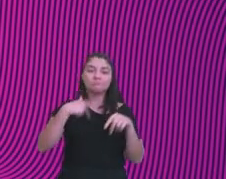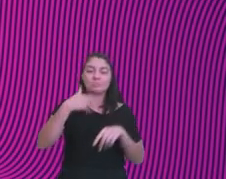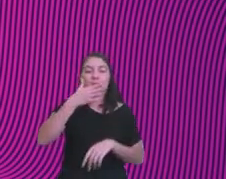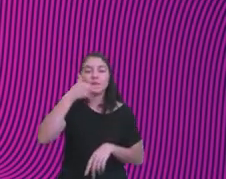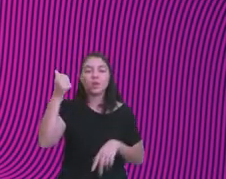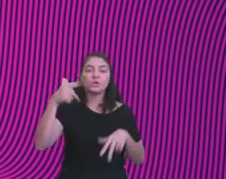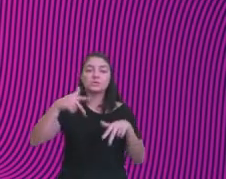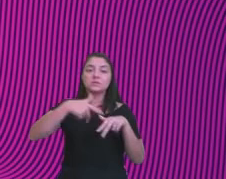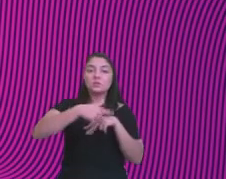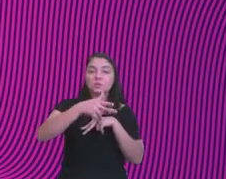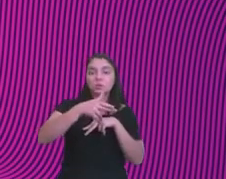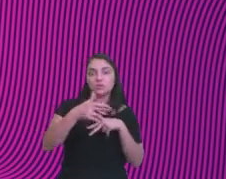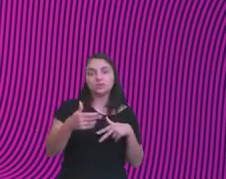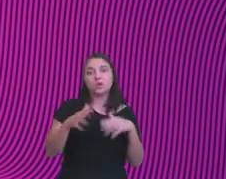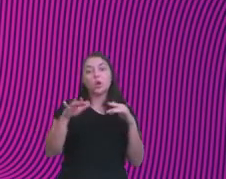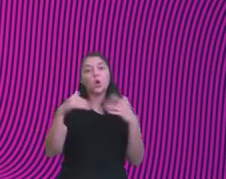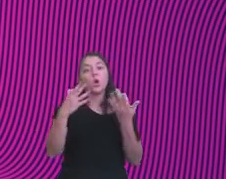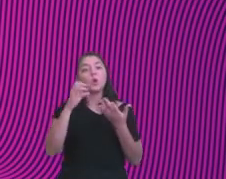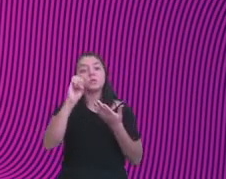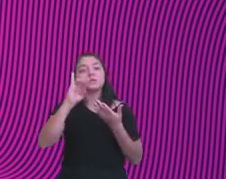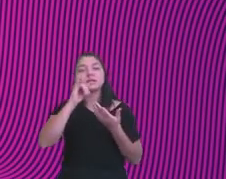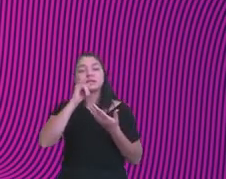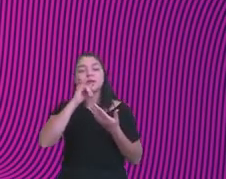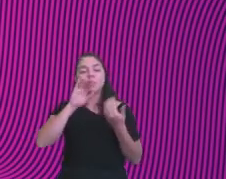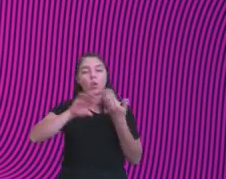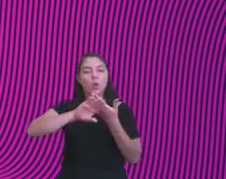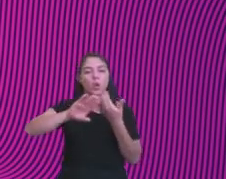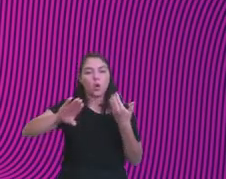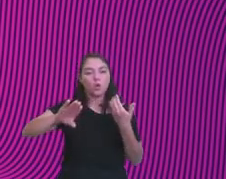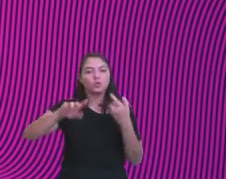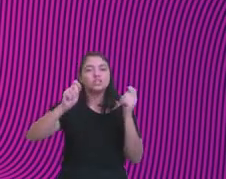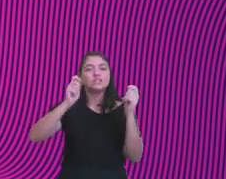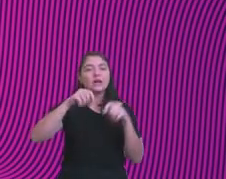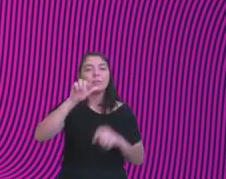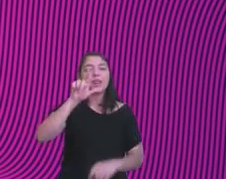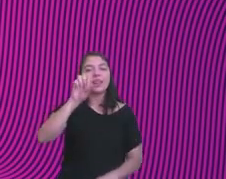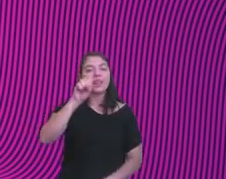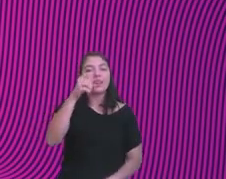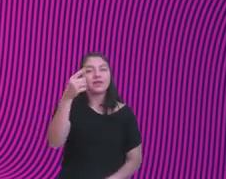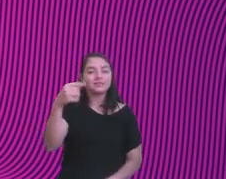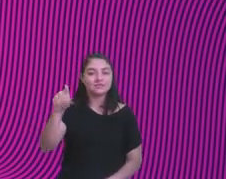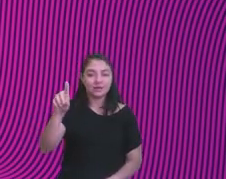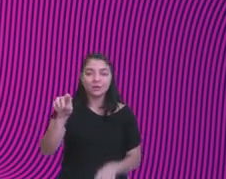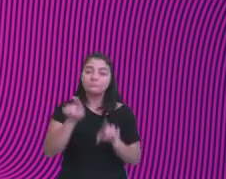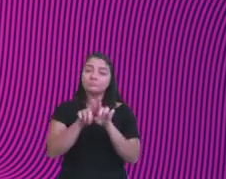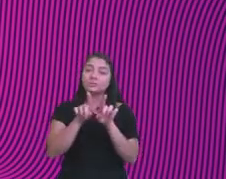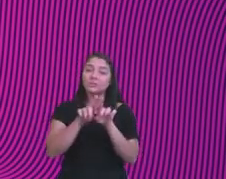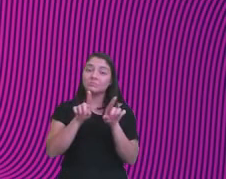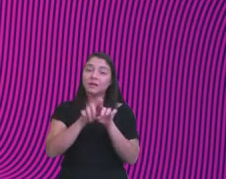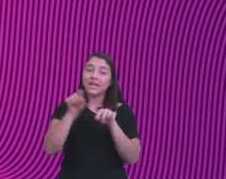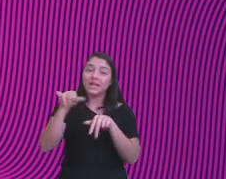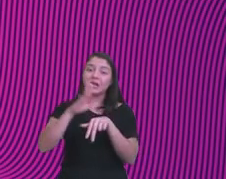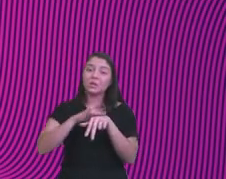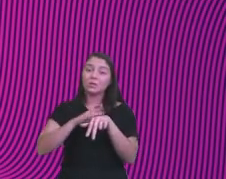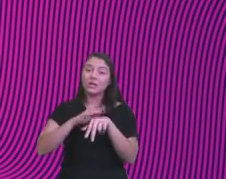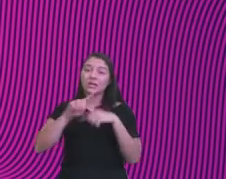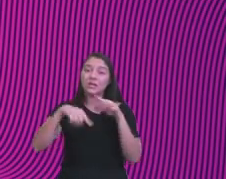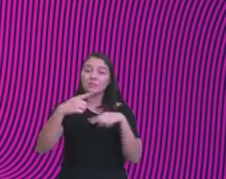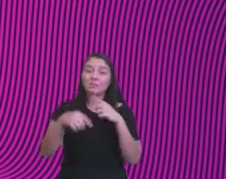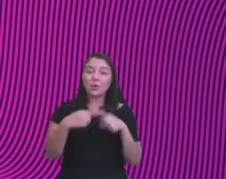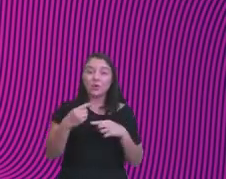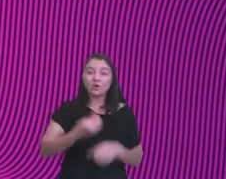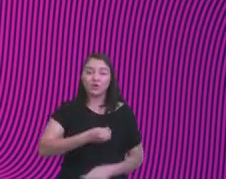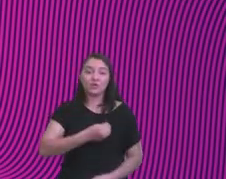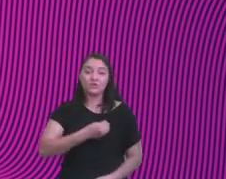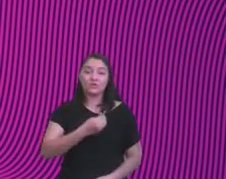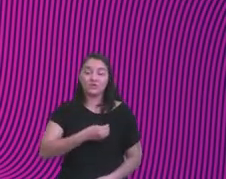uma ressecção interesfinctérica, que aí já vai esbarrar um pouquinho na qualidade de vida do doente, porque a continência, obviamente,